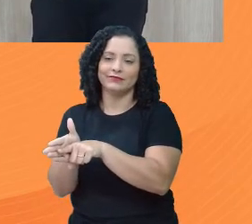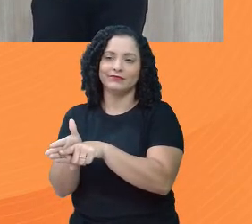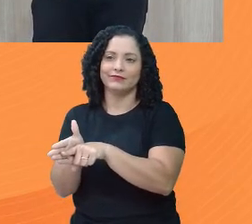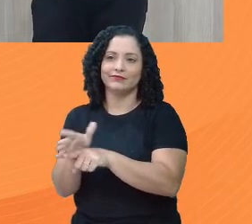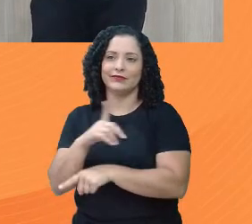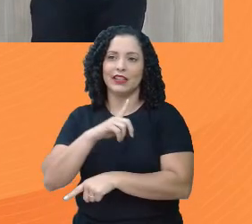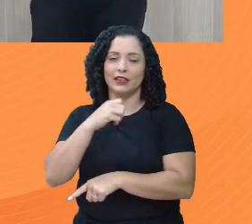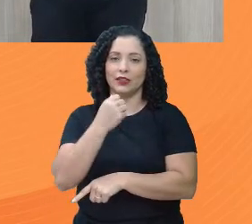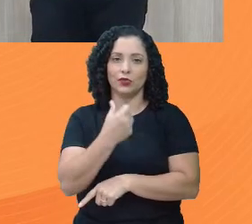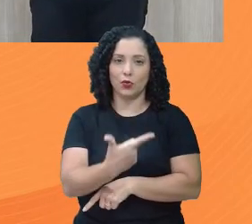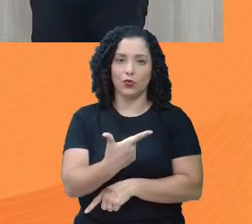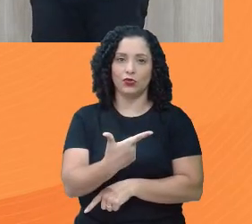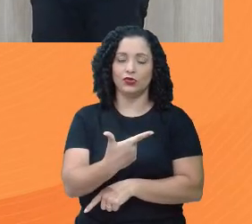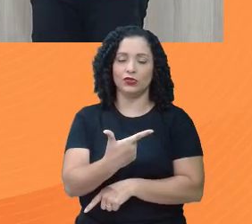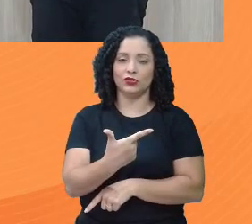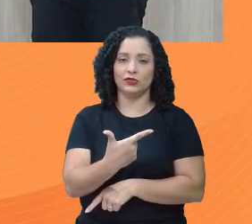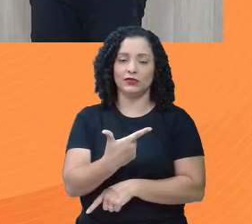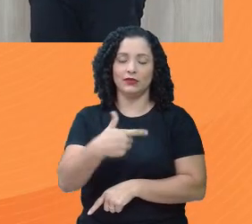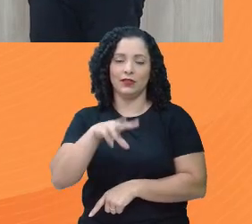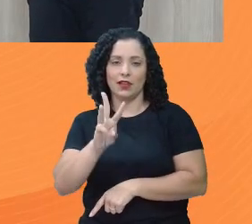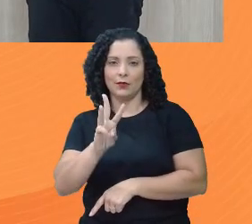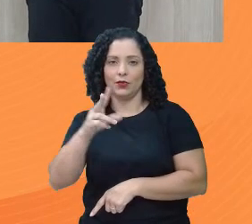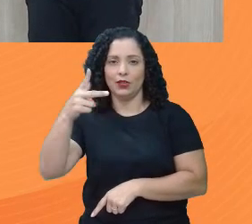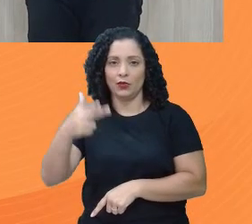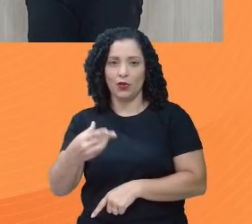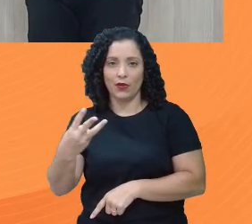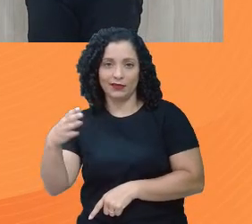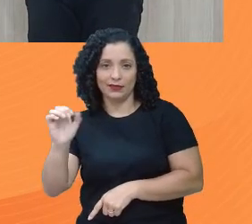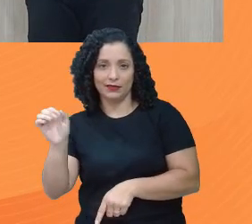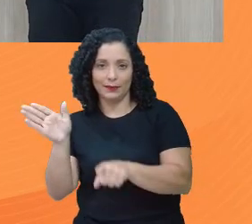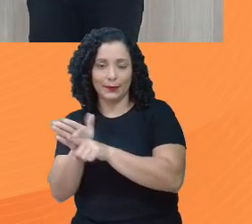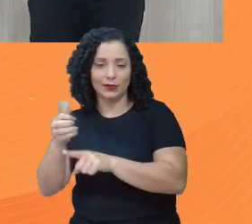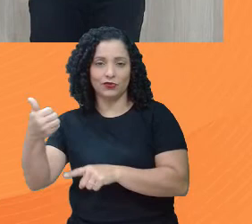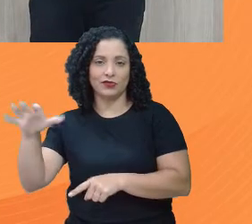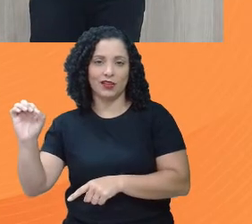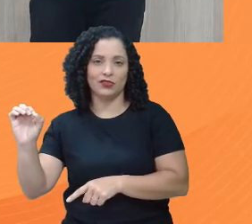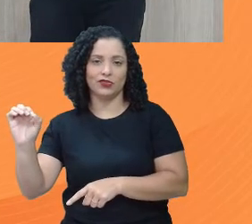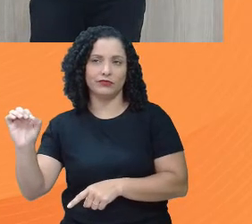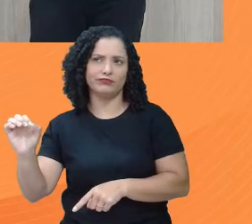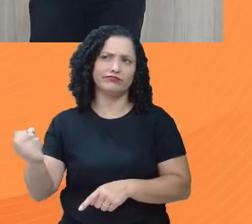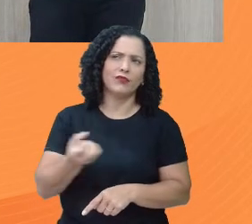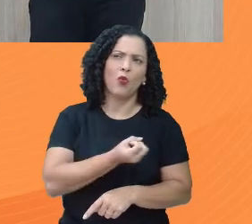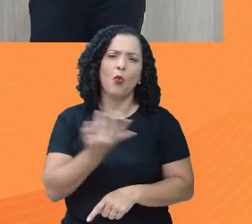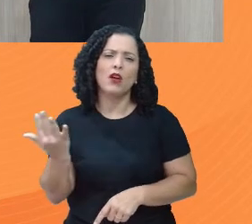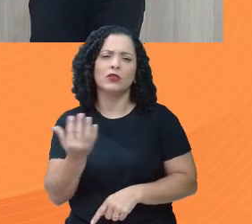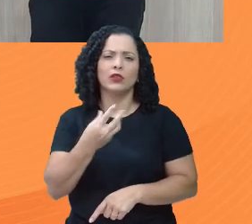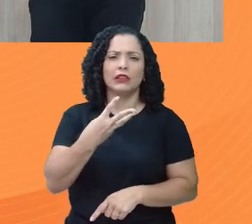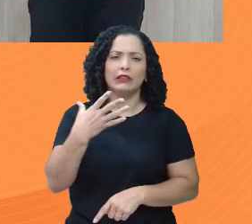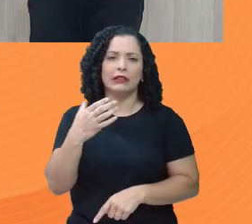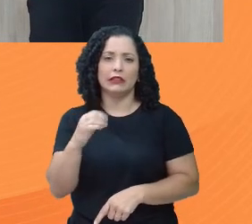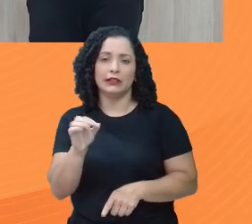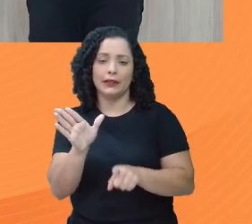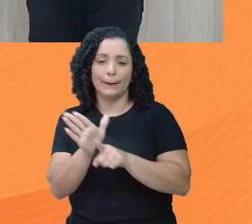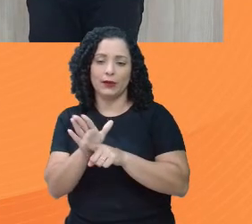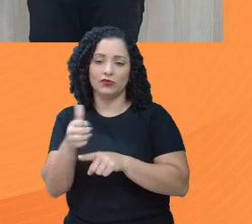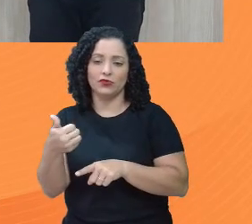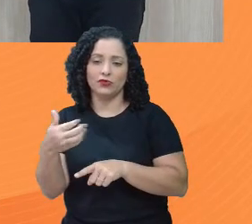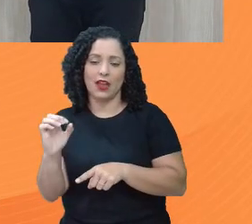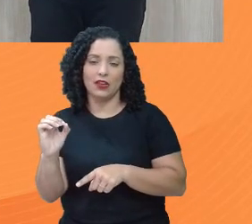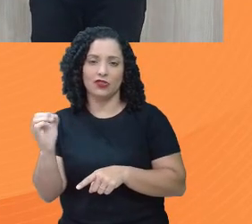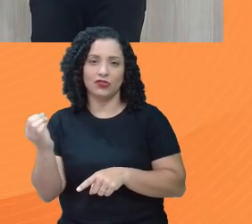ó, 2w igual a 30 menos 10. E quanto é 30 menos 10? 30 menos 10 é igual